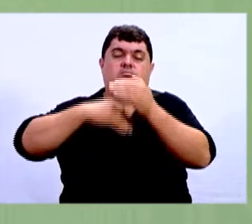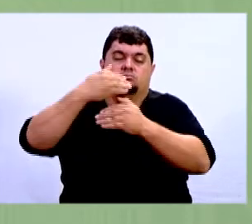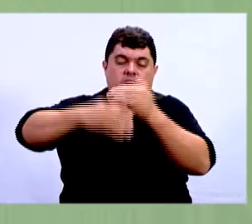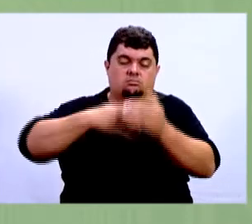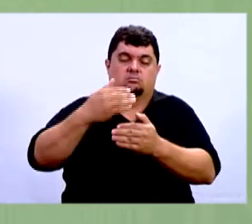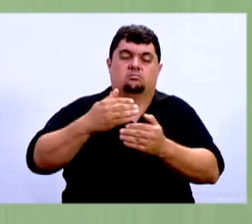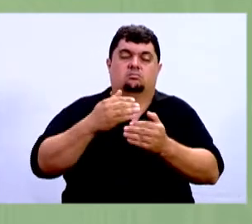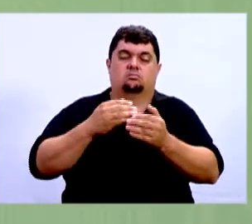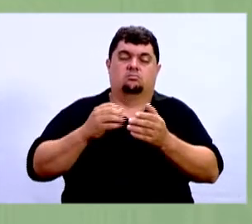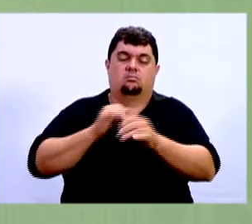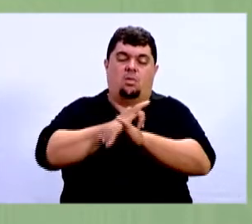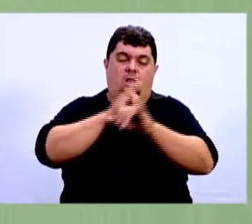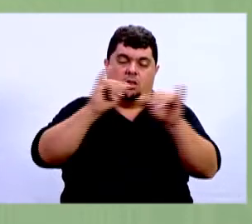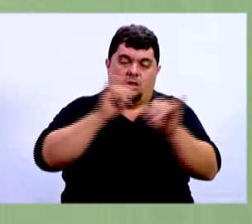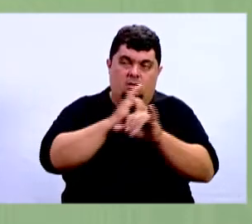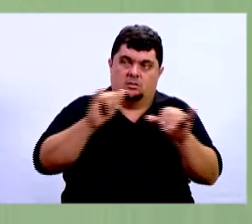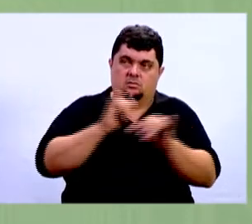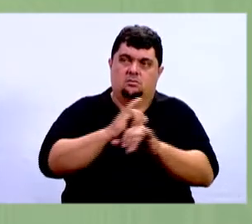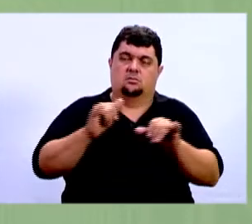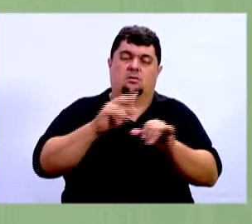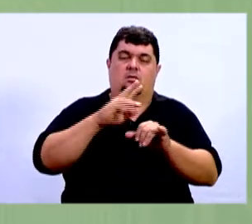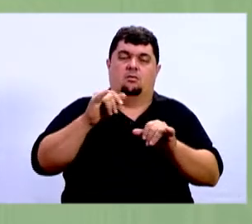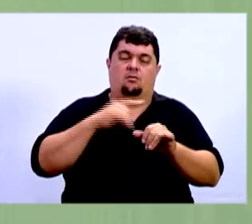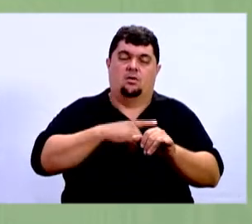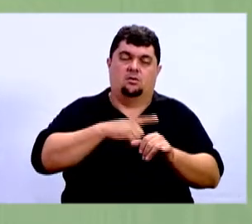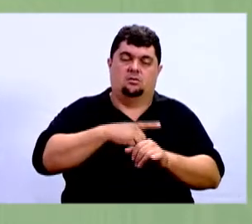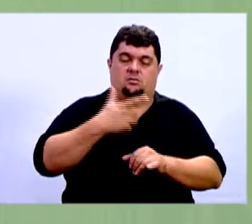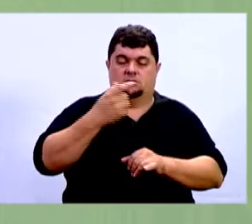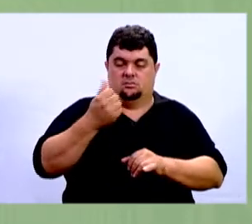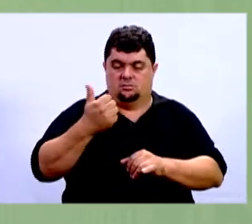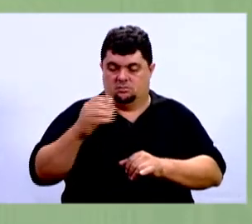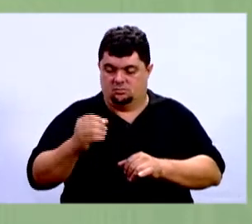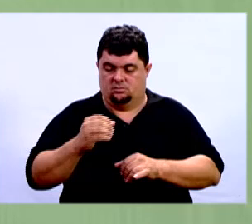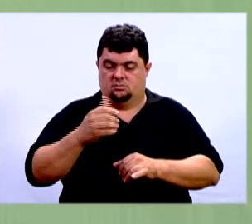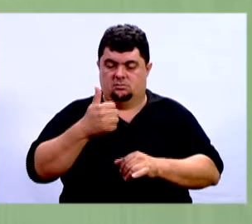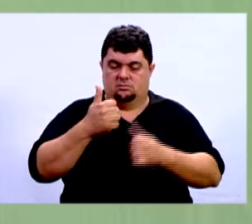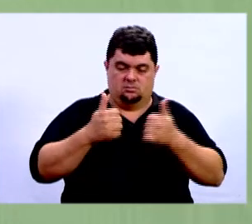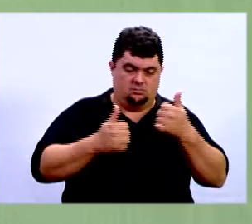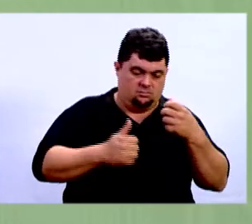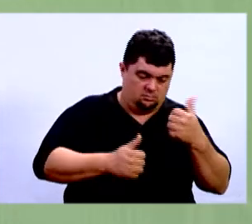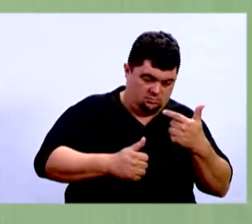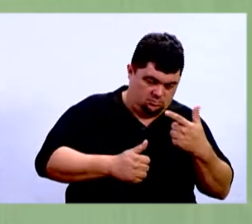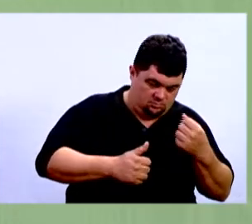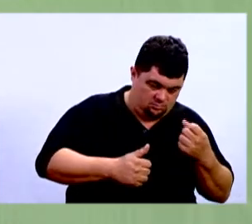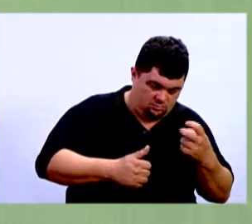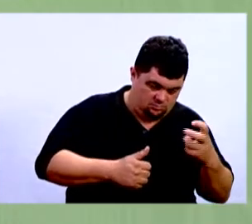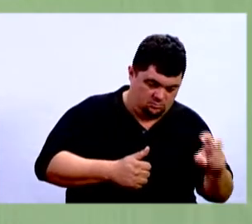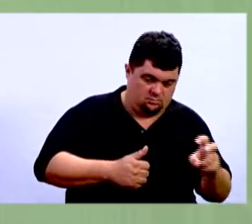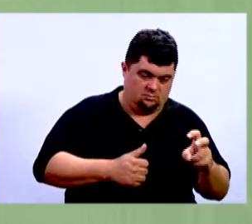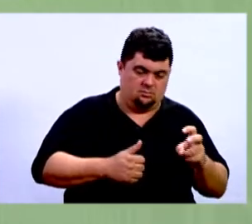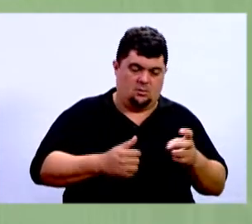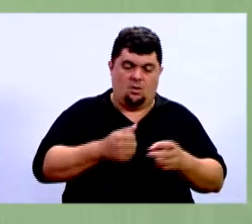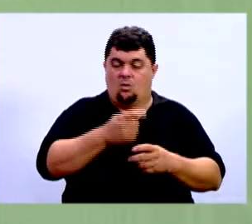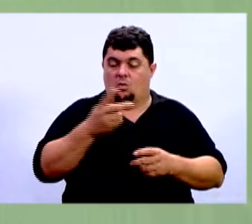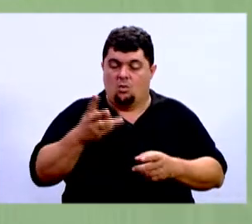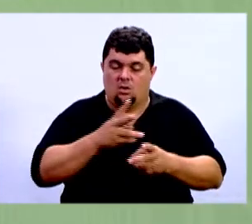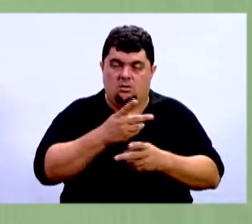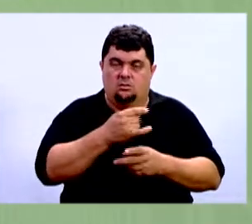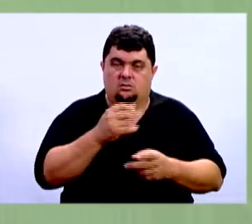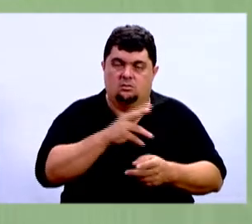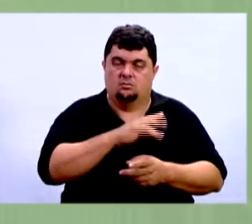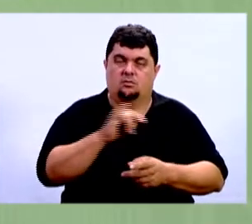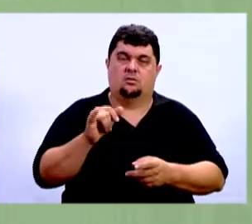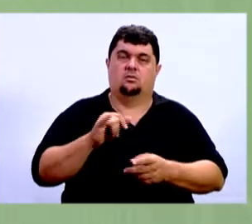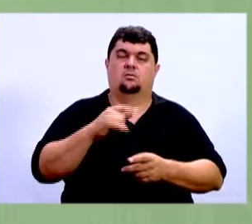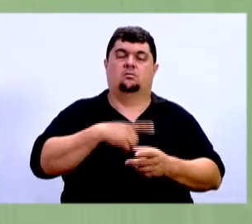dessa revista, se é no ano a própria revista vai estar se é 2010, se é 2015, se é 2016, qual é o volume e tudo mais. E ao